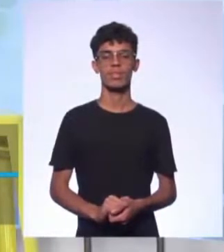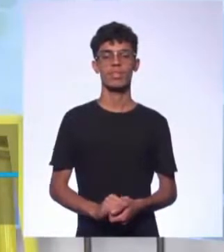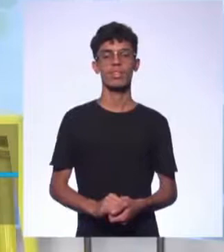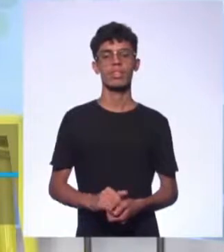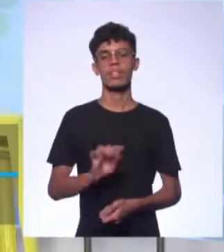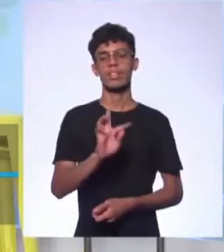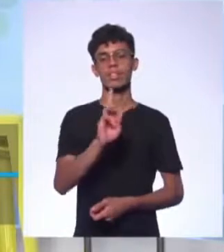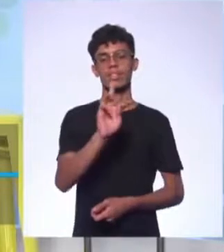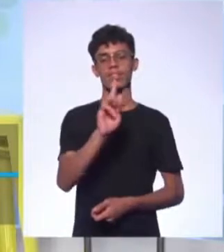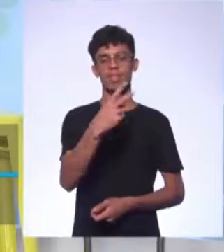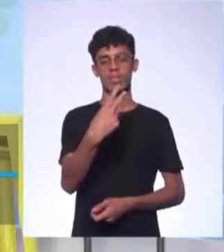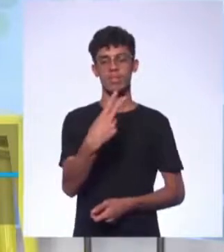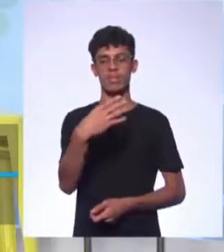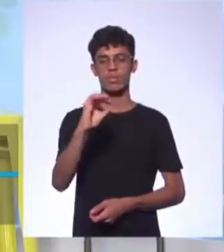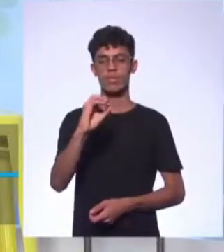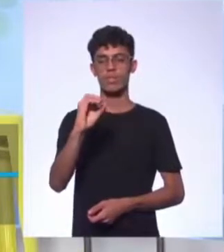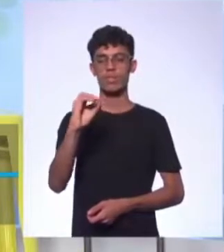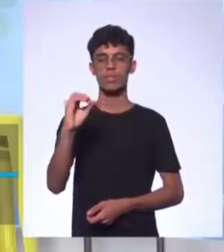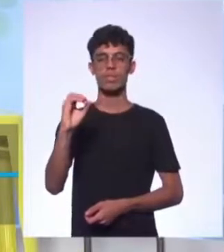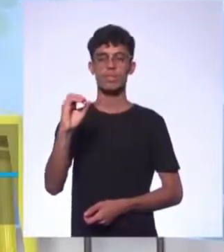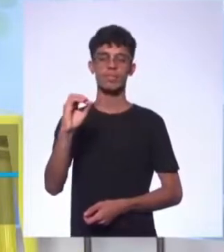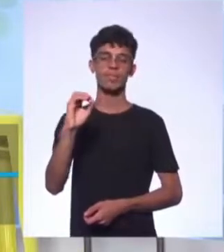H2O mais o